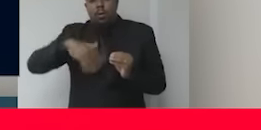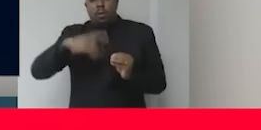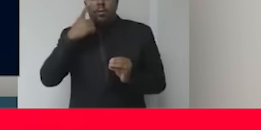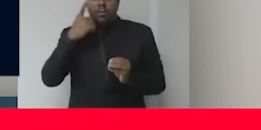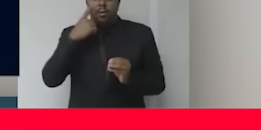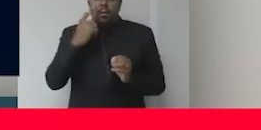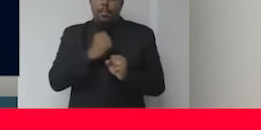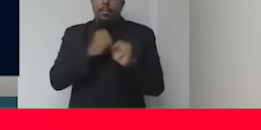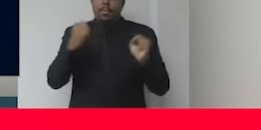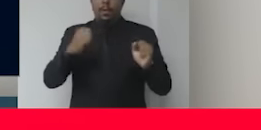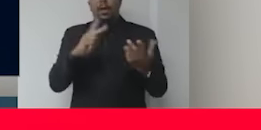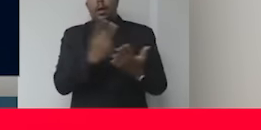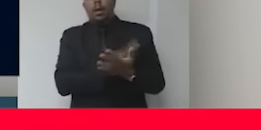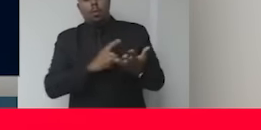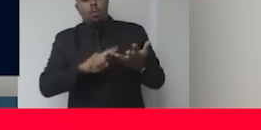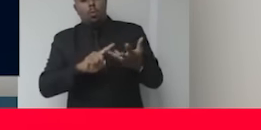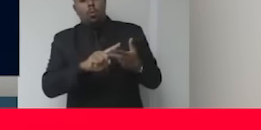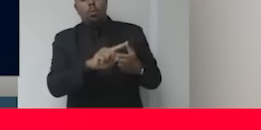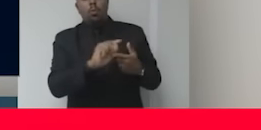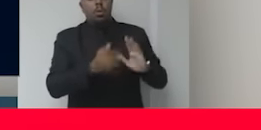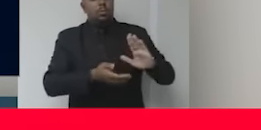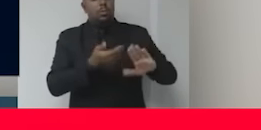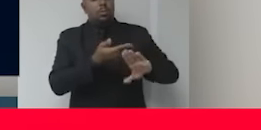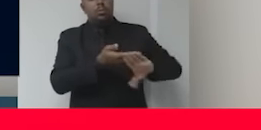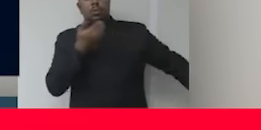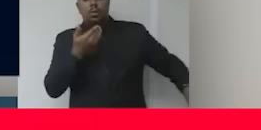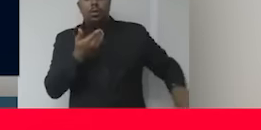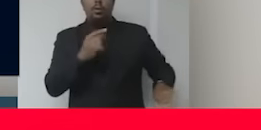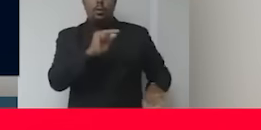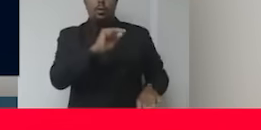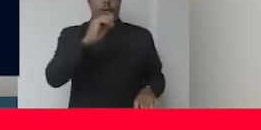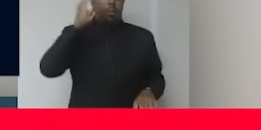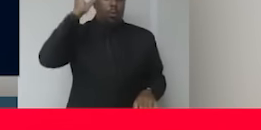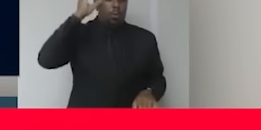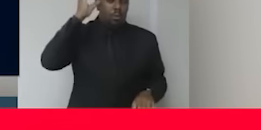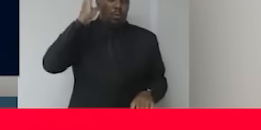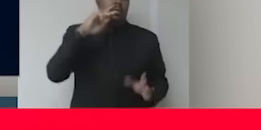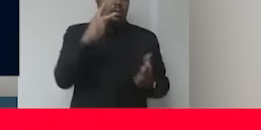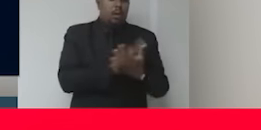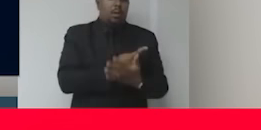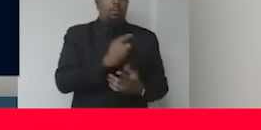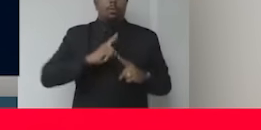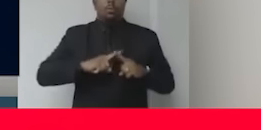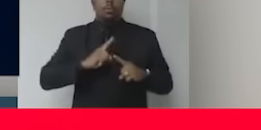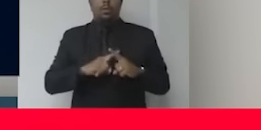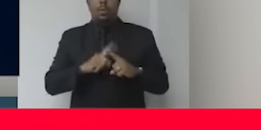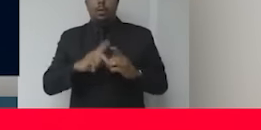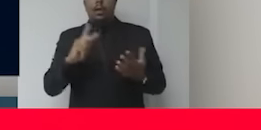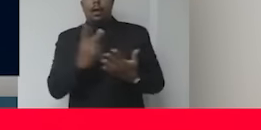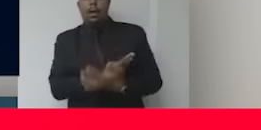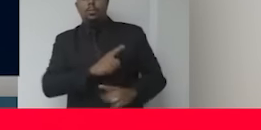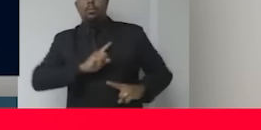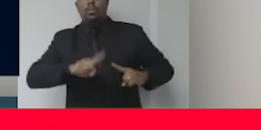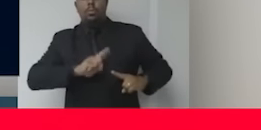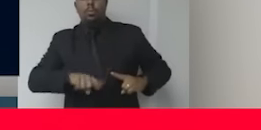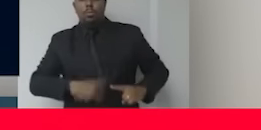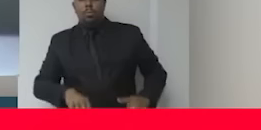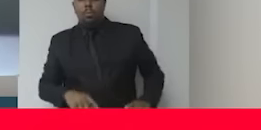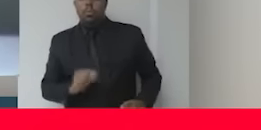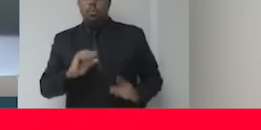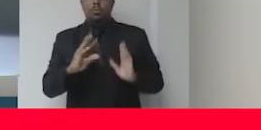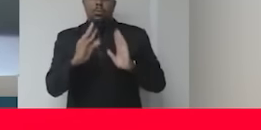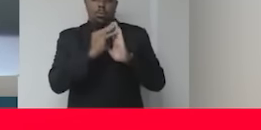para excluir a alegada potencial consciência da ilicitude. Isso porque o erro de proibição deve levar em consideração as relações do indivíduo com